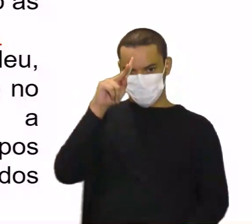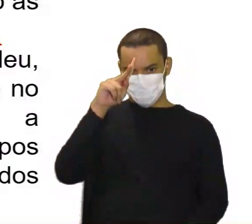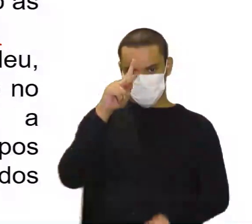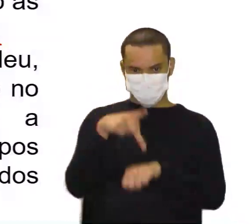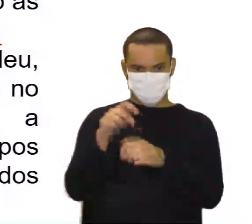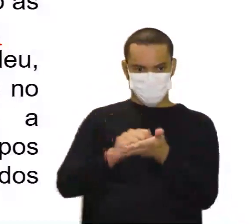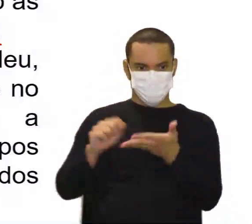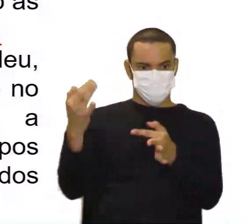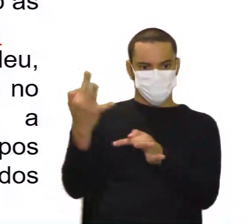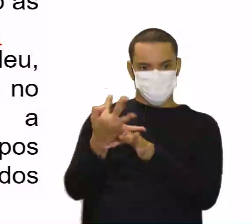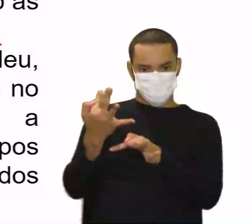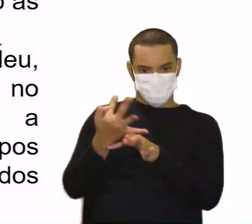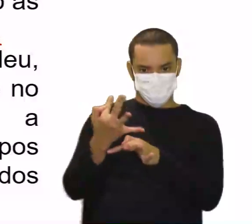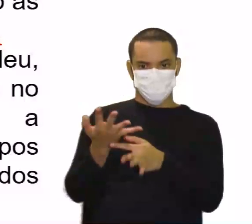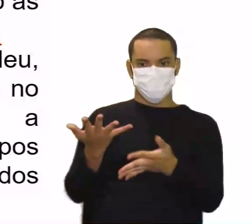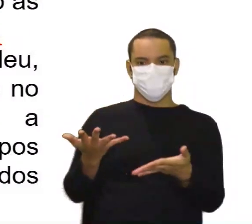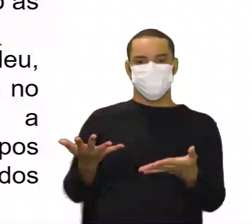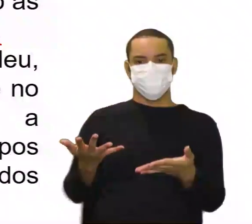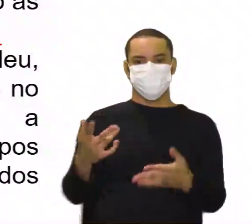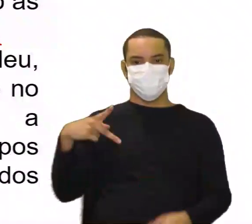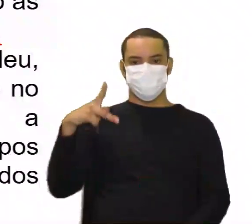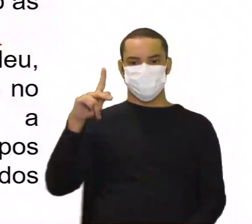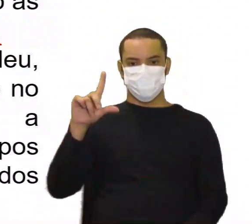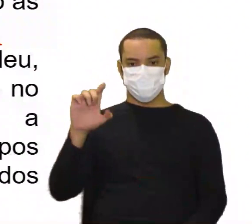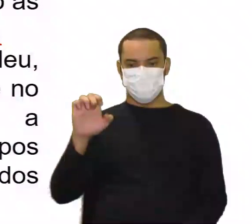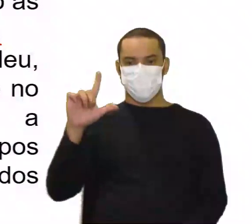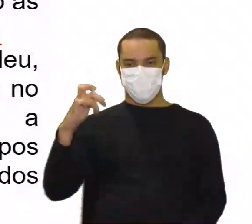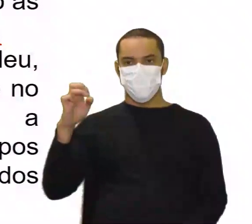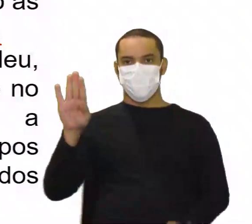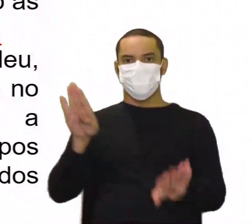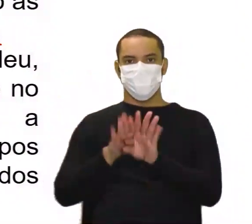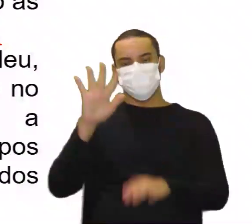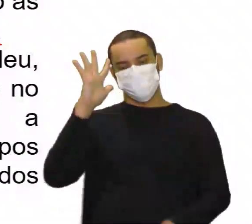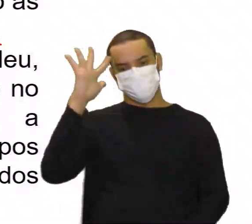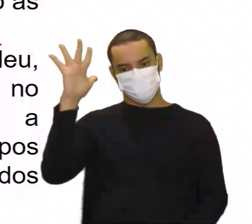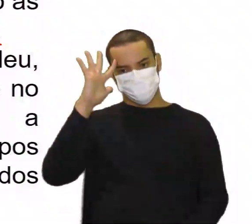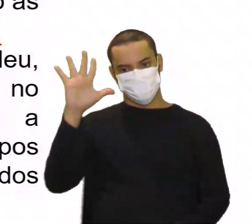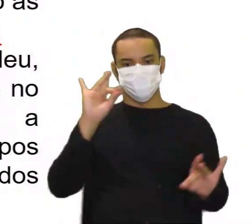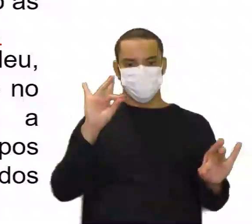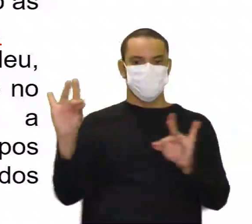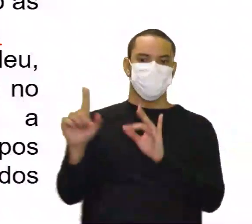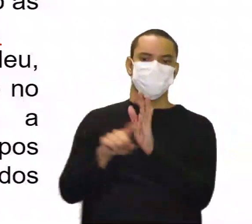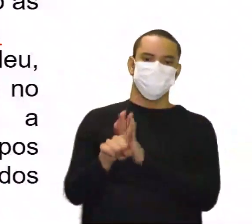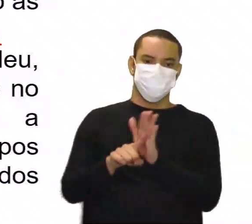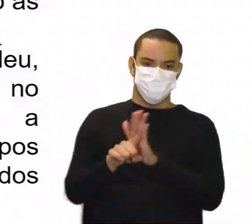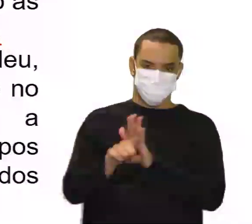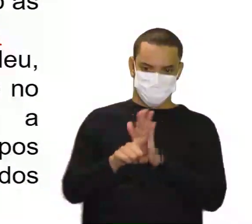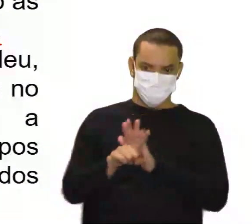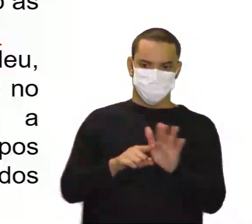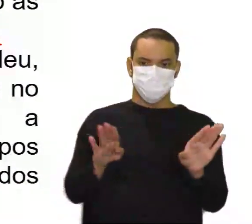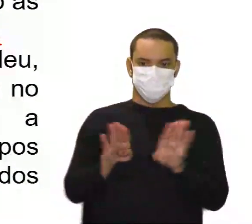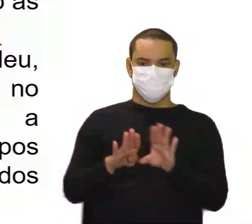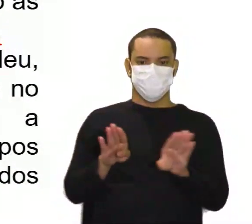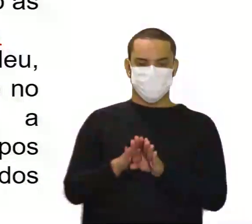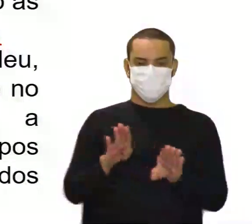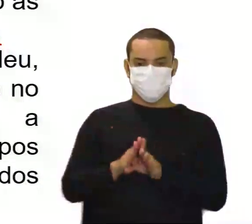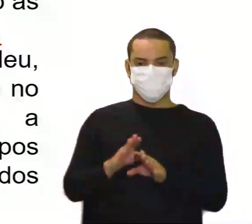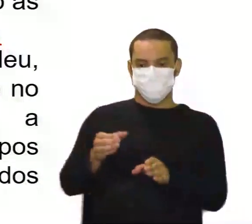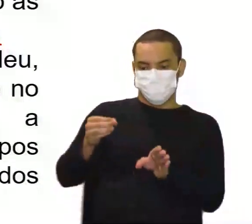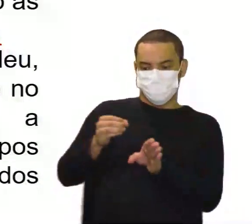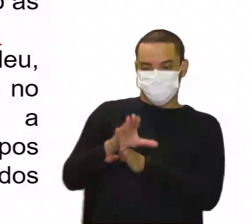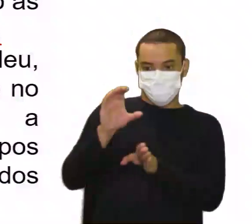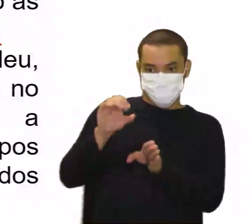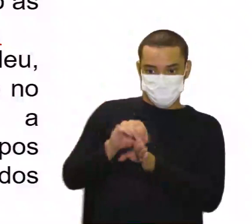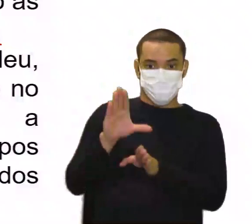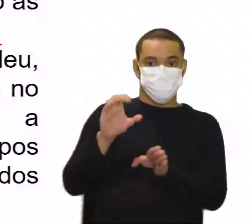Galileu. Aí Kepler foi teórico, né? Pegou as teorias de Tycho Brahe, né? Que era o mentor dele,